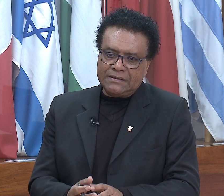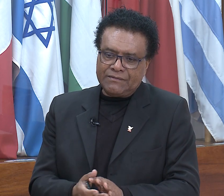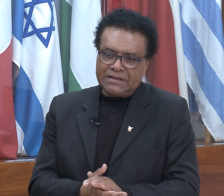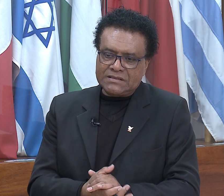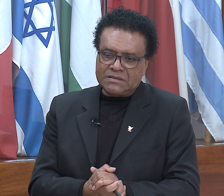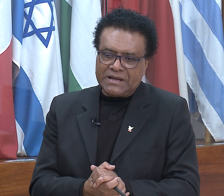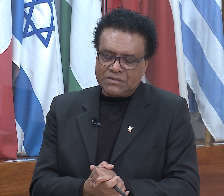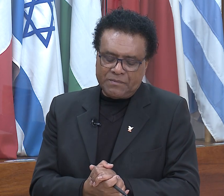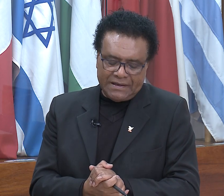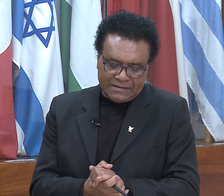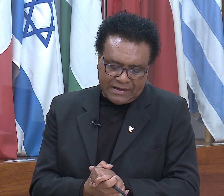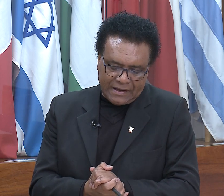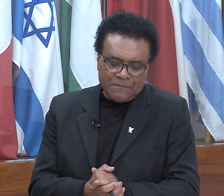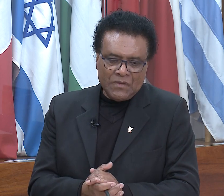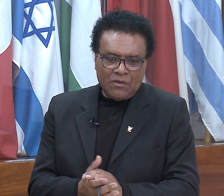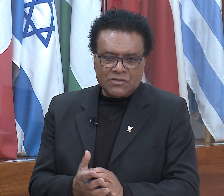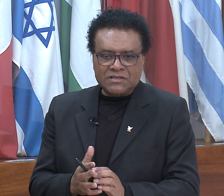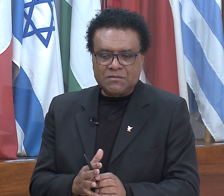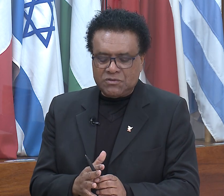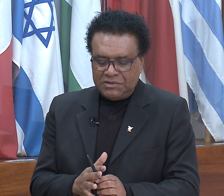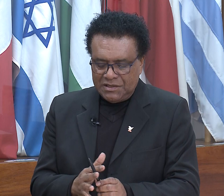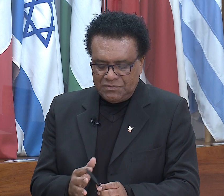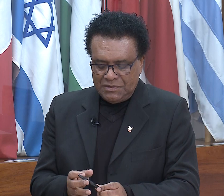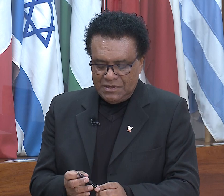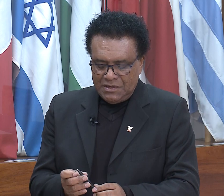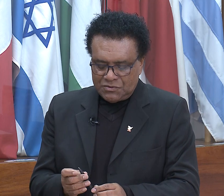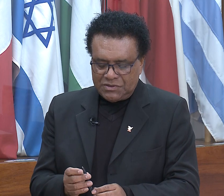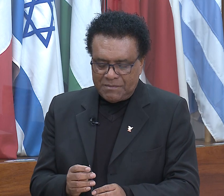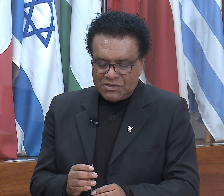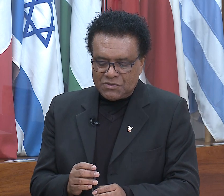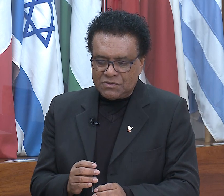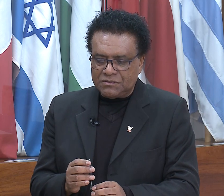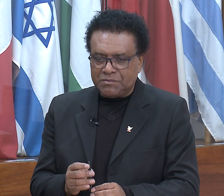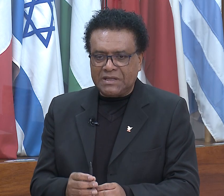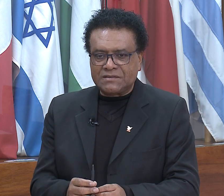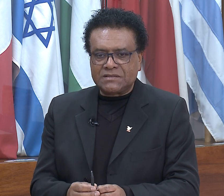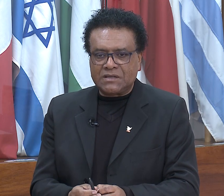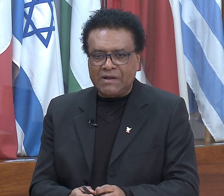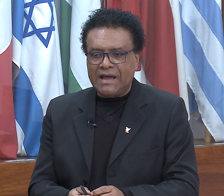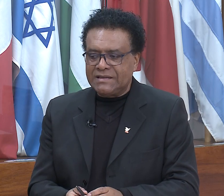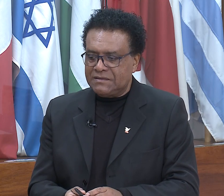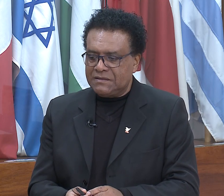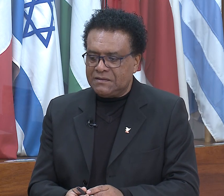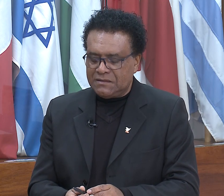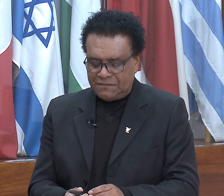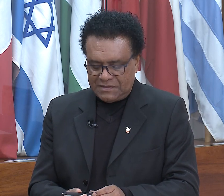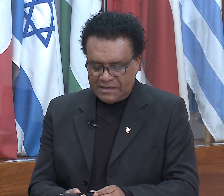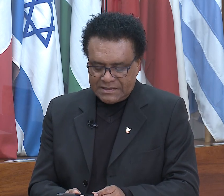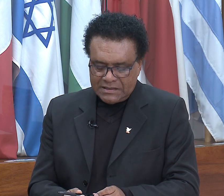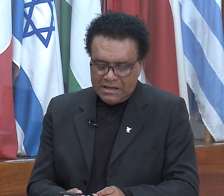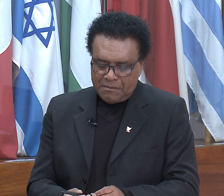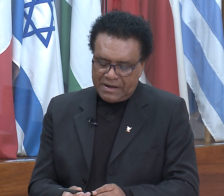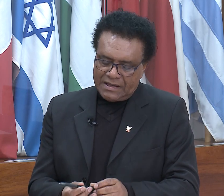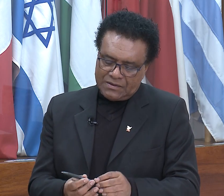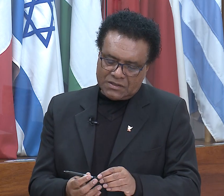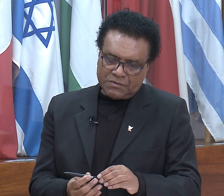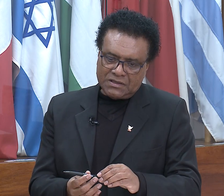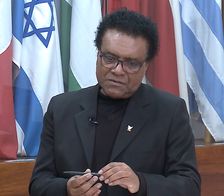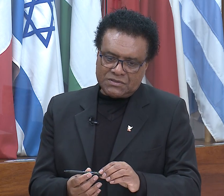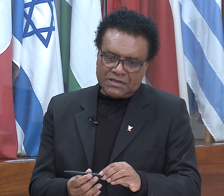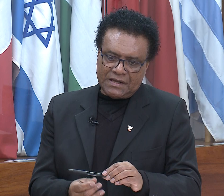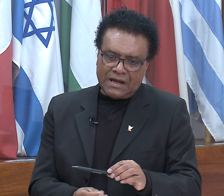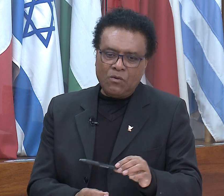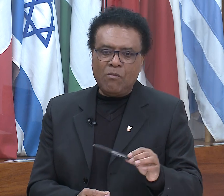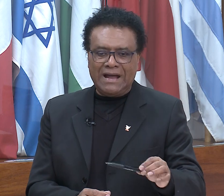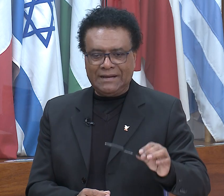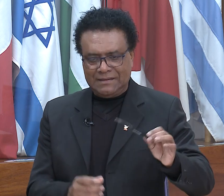Avenida Assis Brasil no bairro Itararé Onde nós estamos lutando juntamente com um deputados estaduais e federais lá